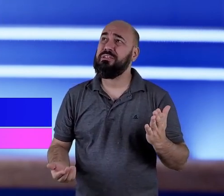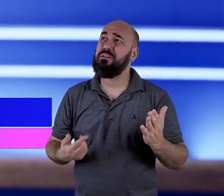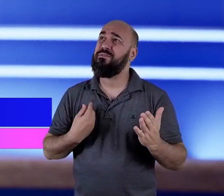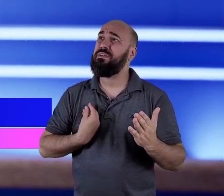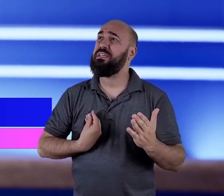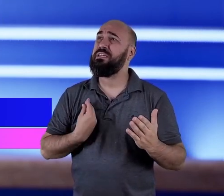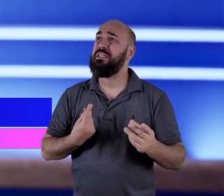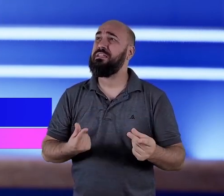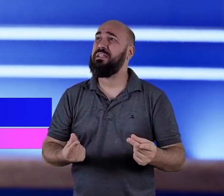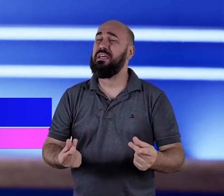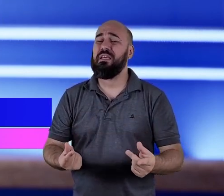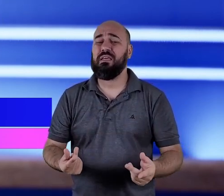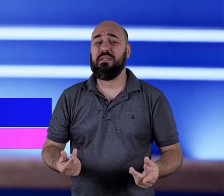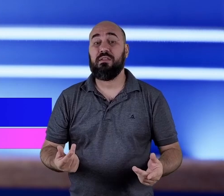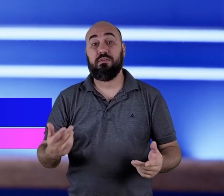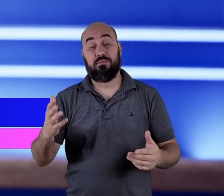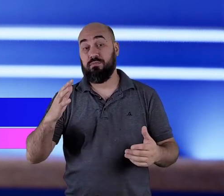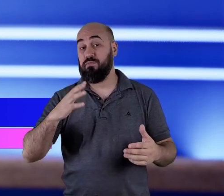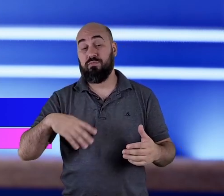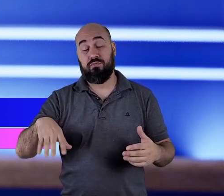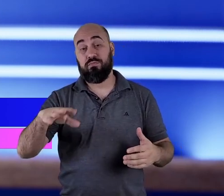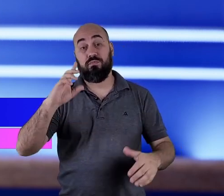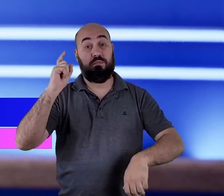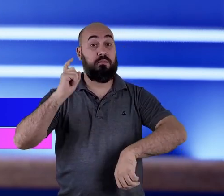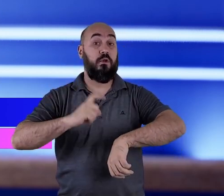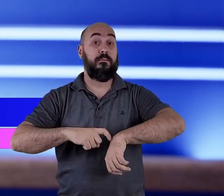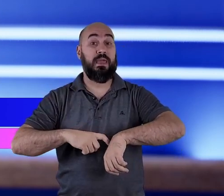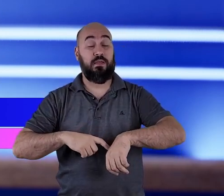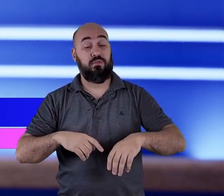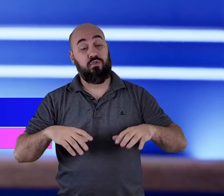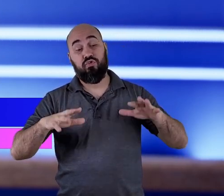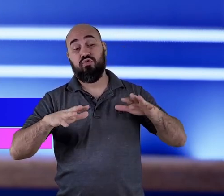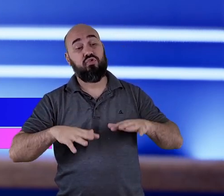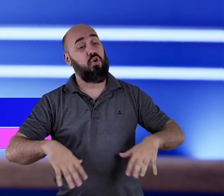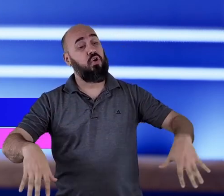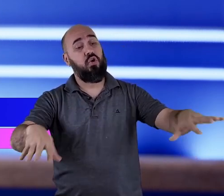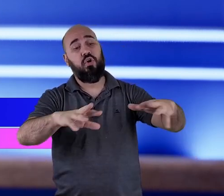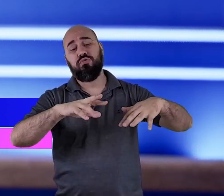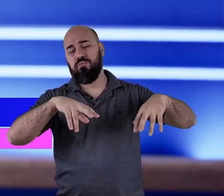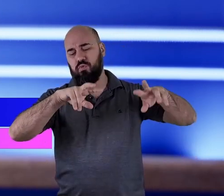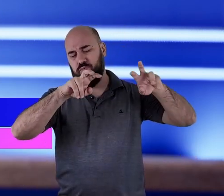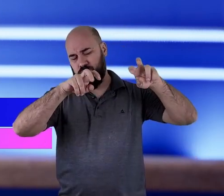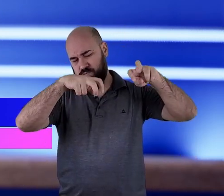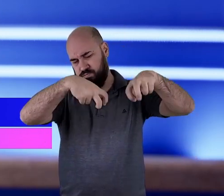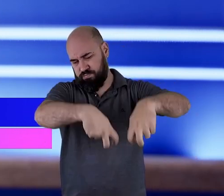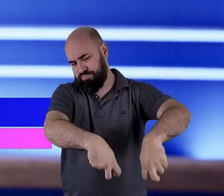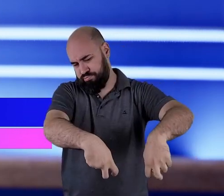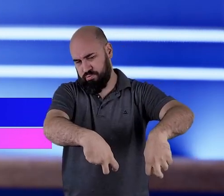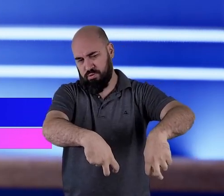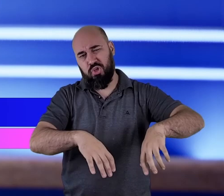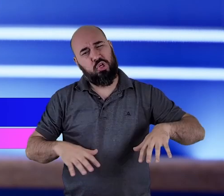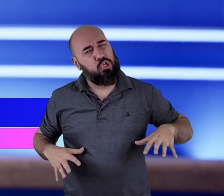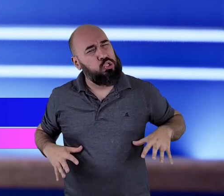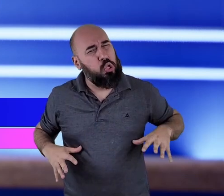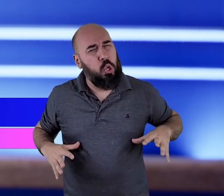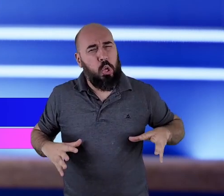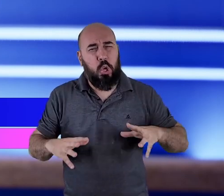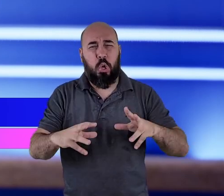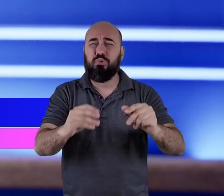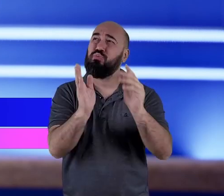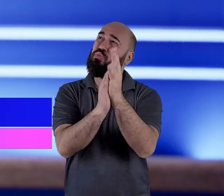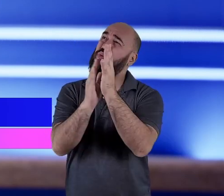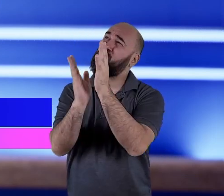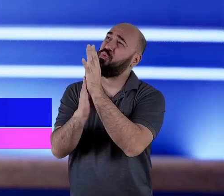diz que acontecerá o seguinte: diante do Senhor se dobrará todo o joelho e toda língua